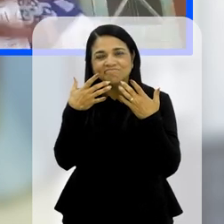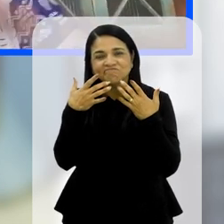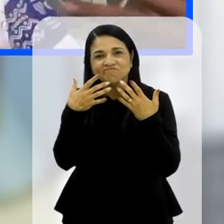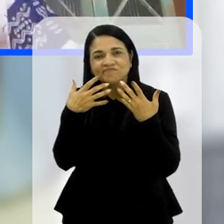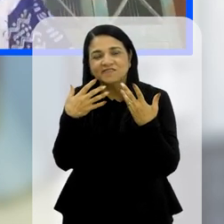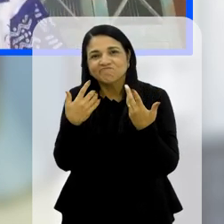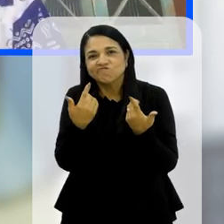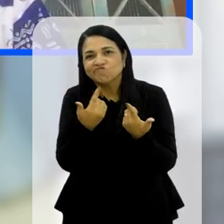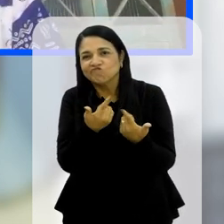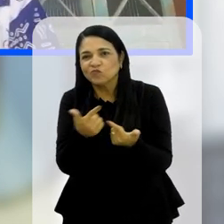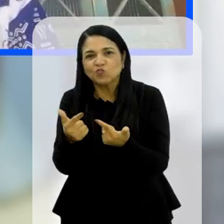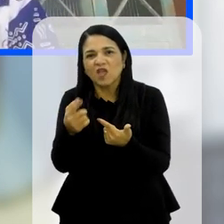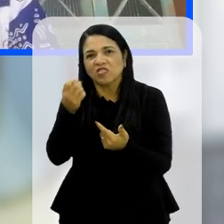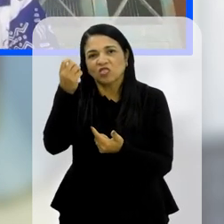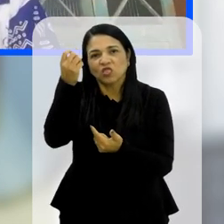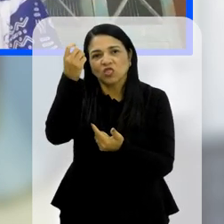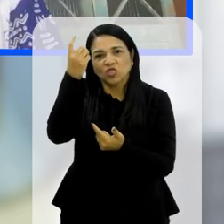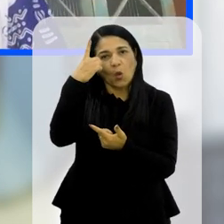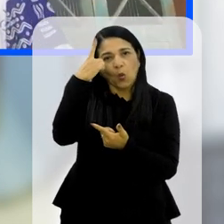ali e muitas vezes